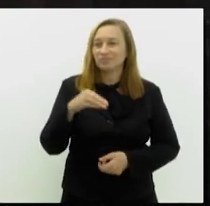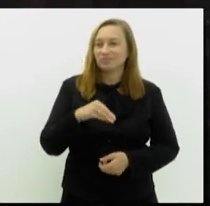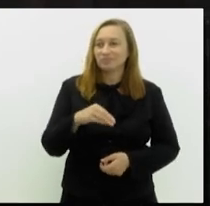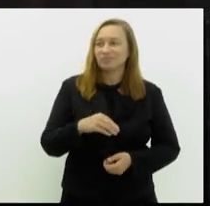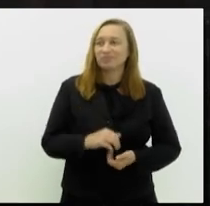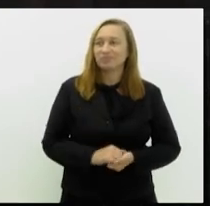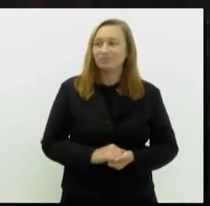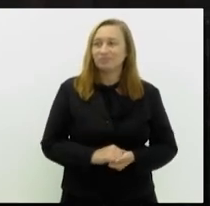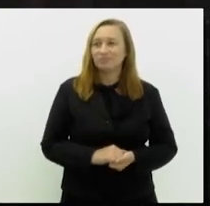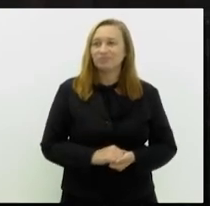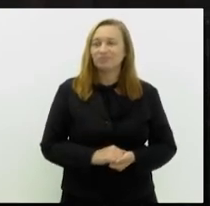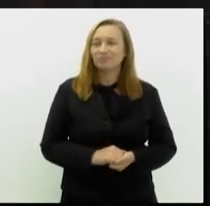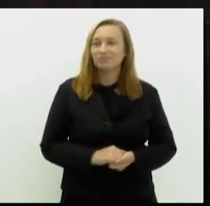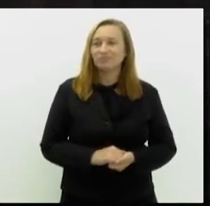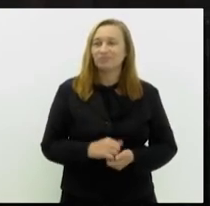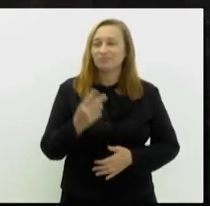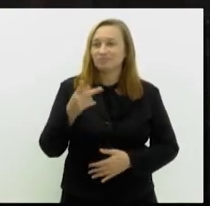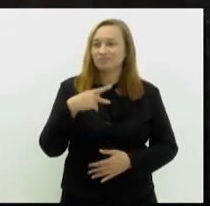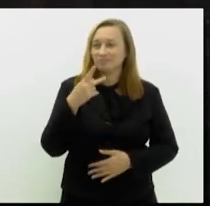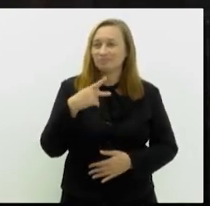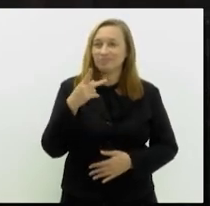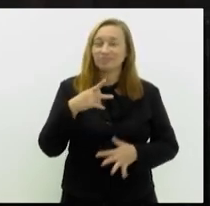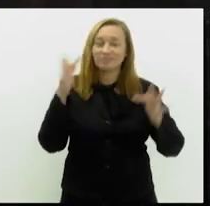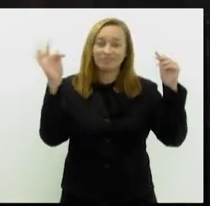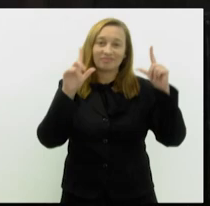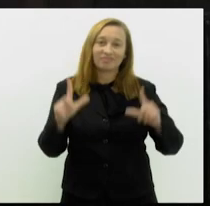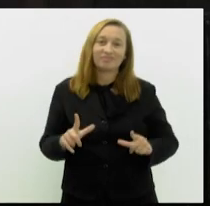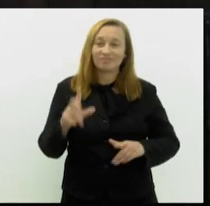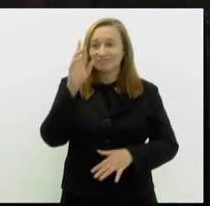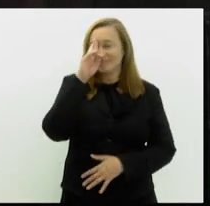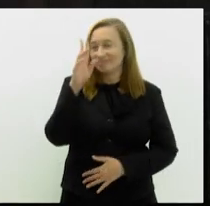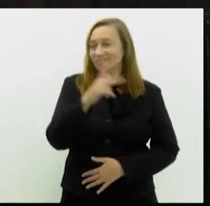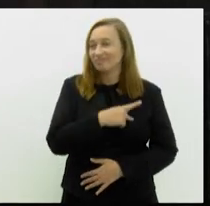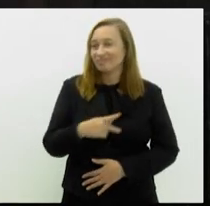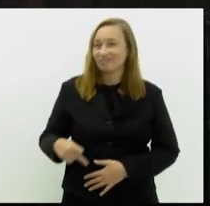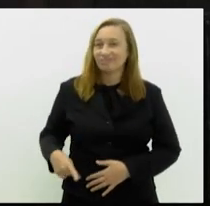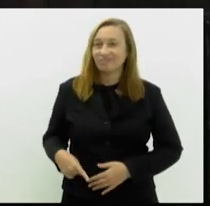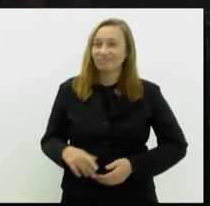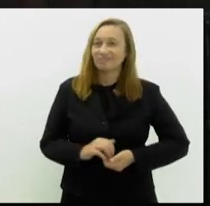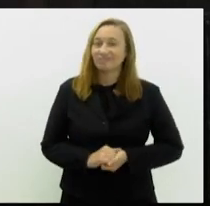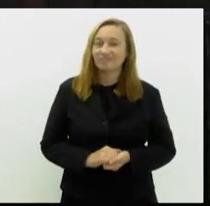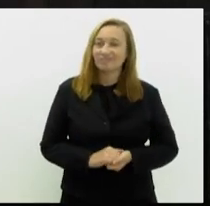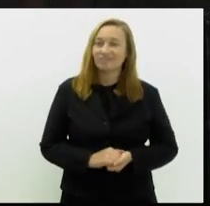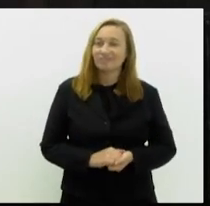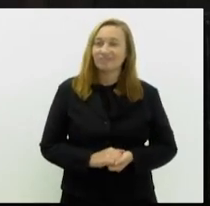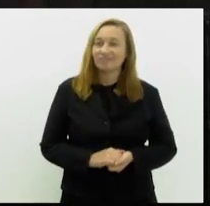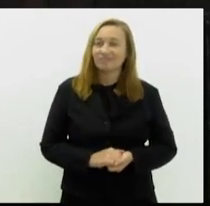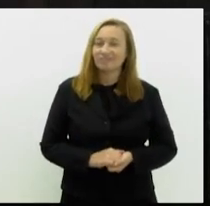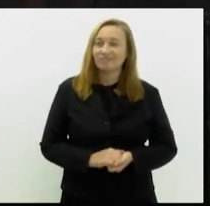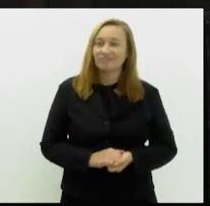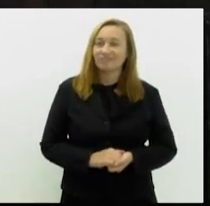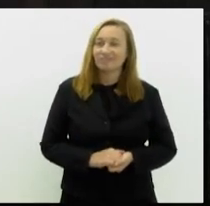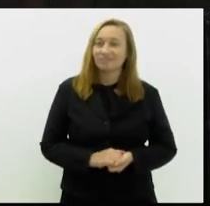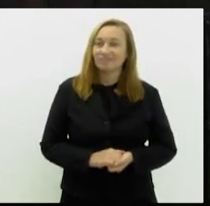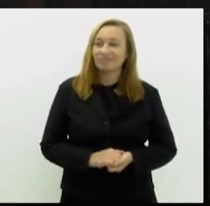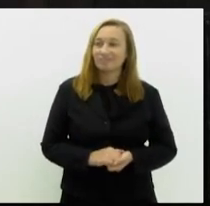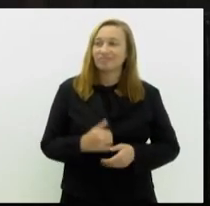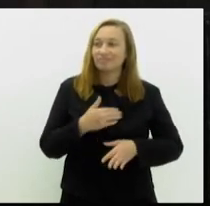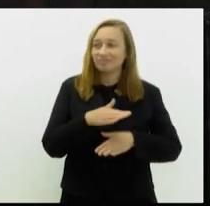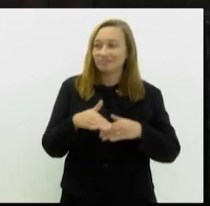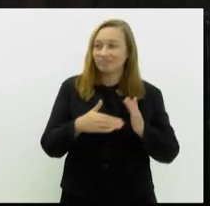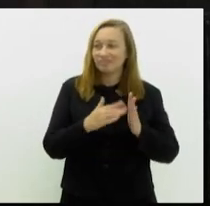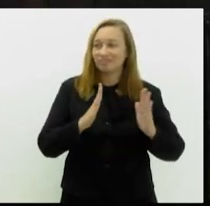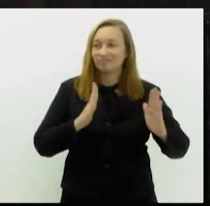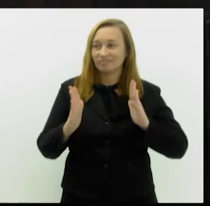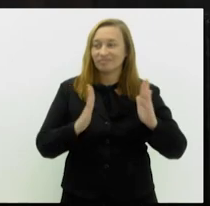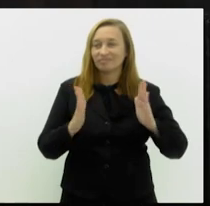falar de uma felicidade, senhor presidente, que é a gente passar todo um ciclo de trabalho